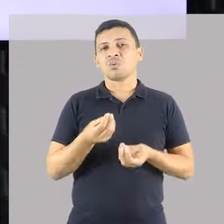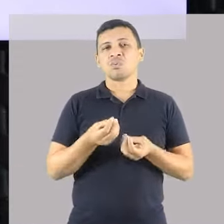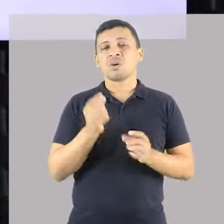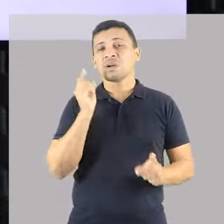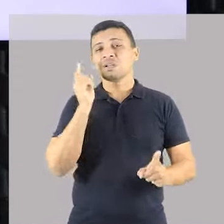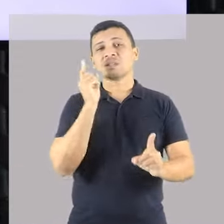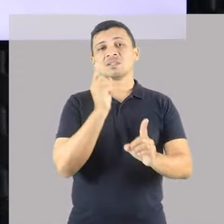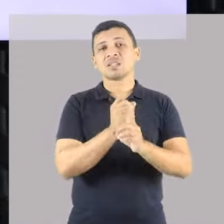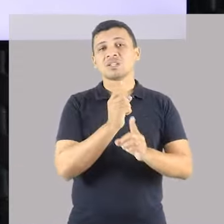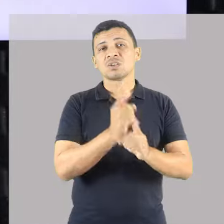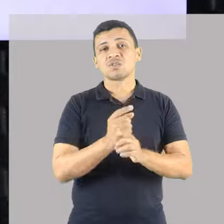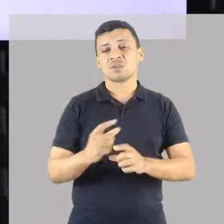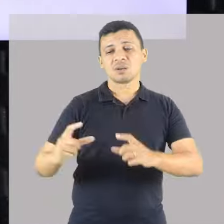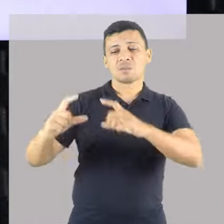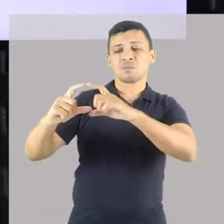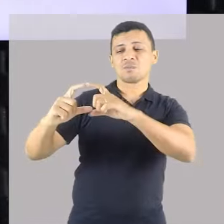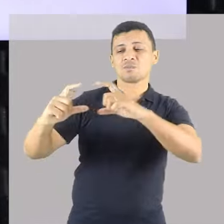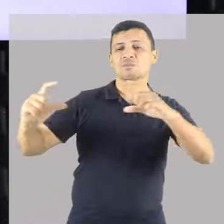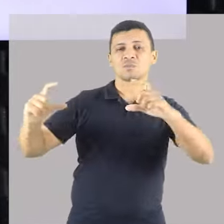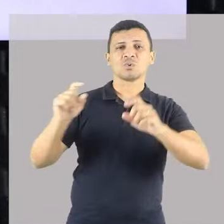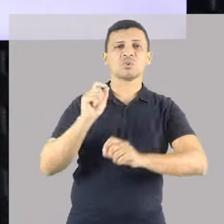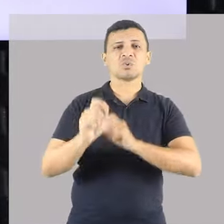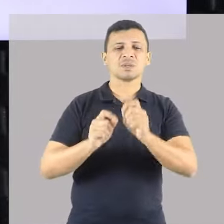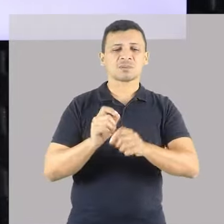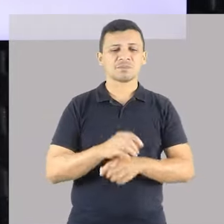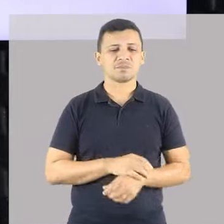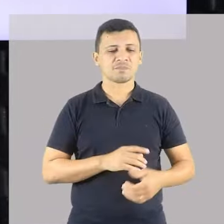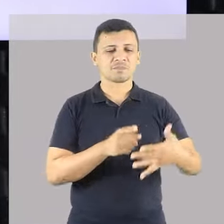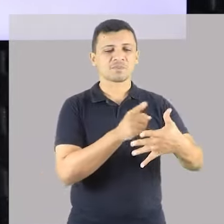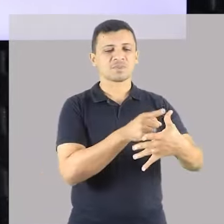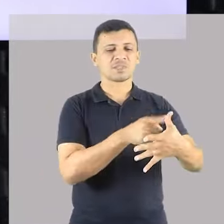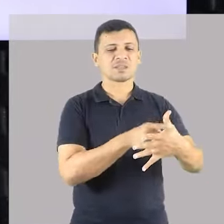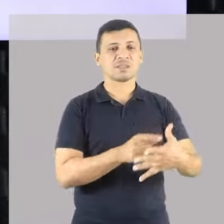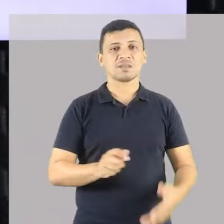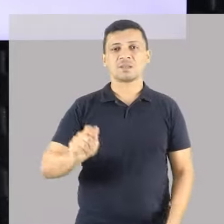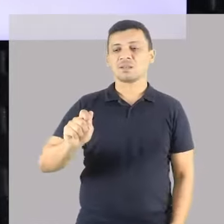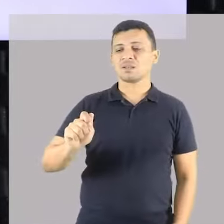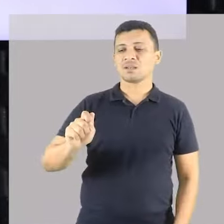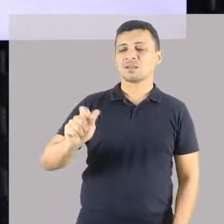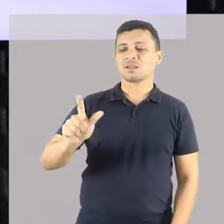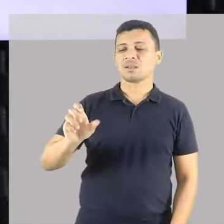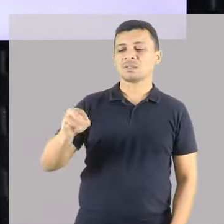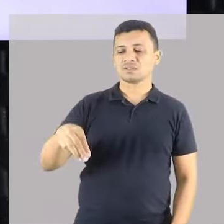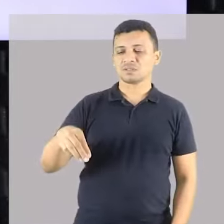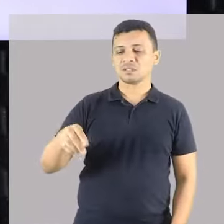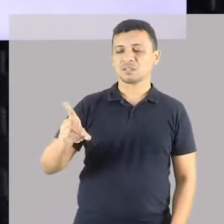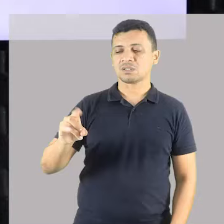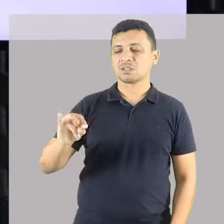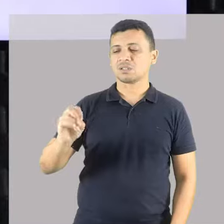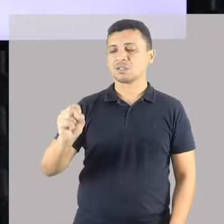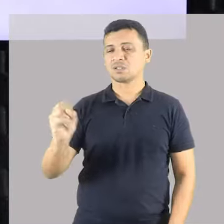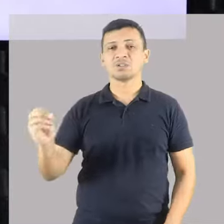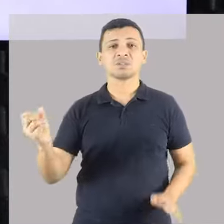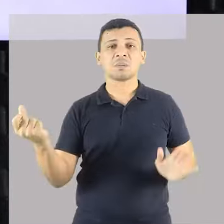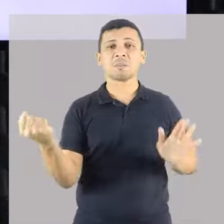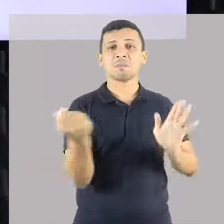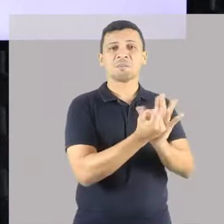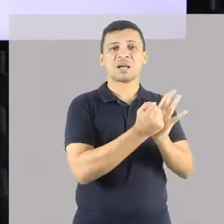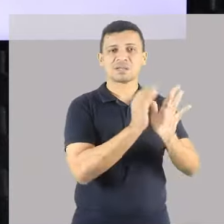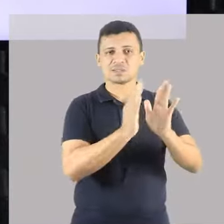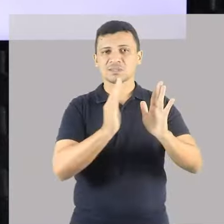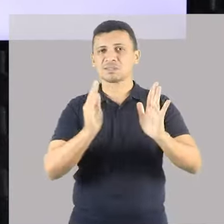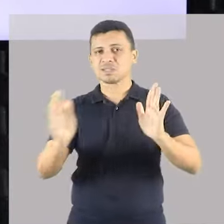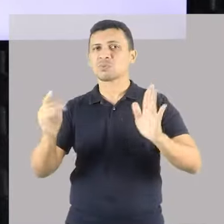identifica-se no fragmento que letra a a expressão Além disso marca a sequenciação de